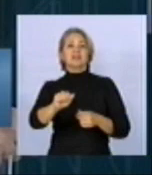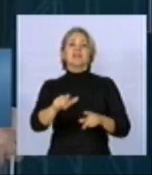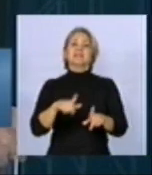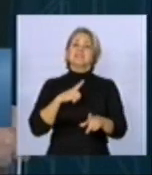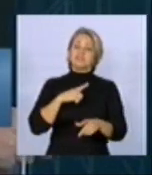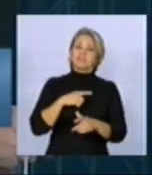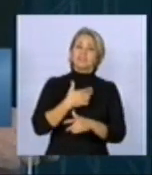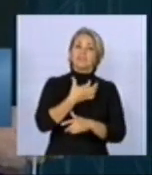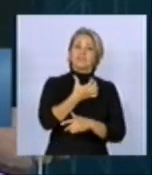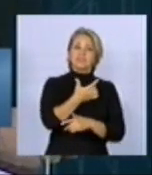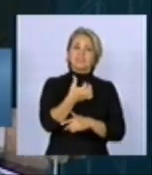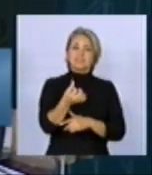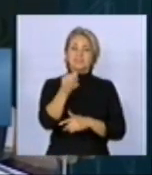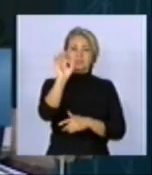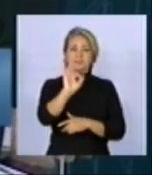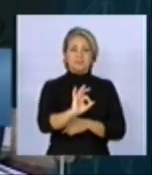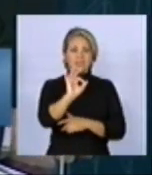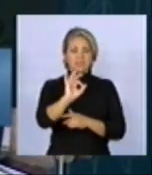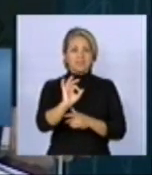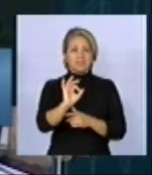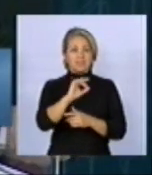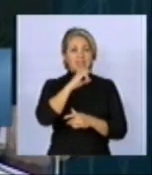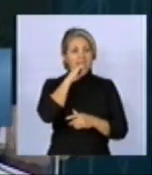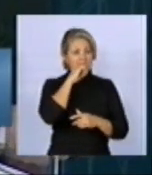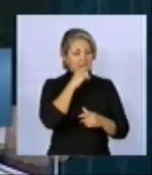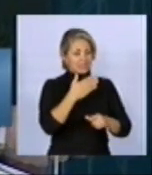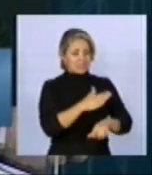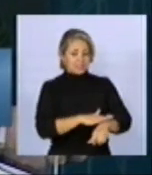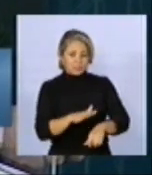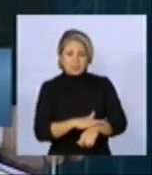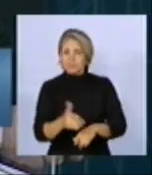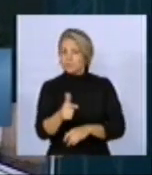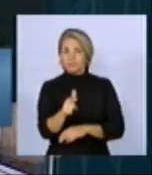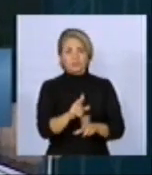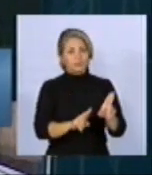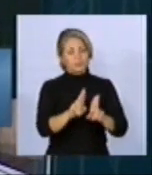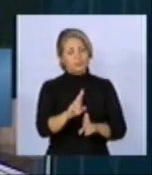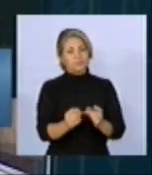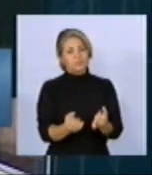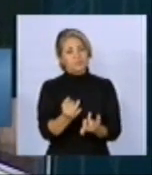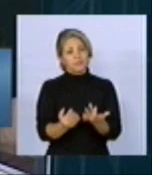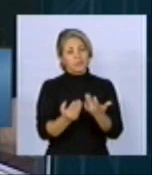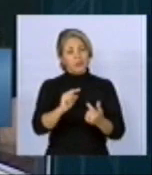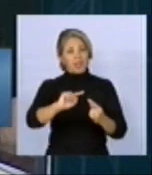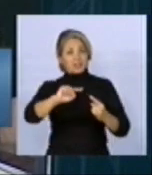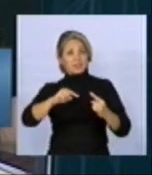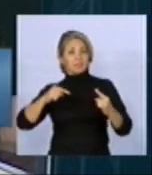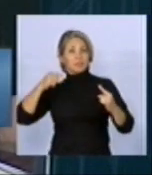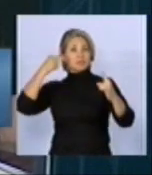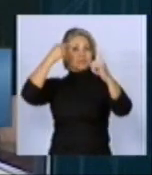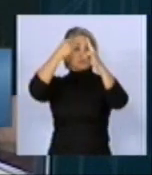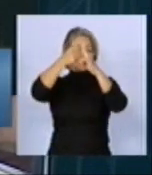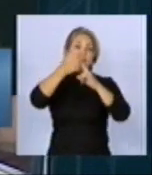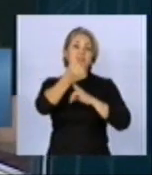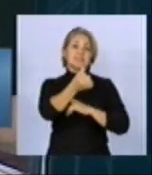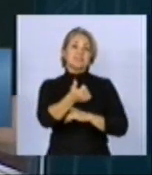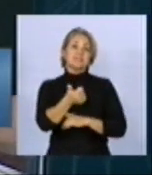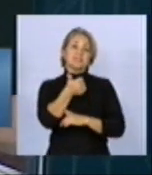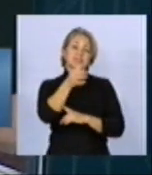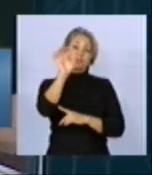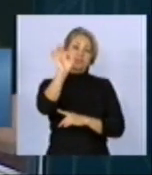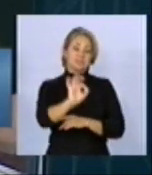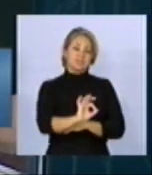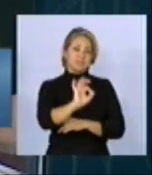cana sendo eh colhida sem o uso do fogo em 2006 deu um salto para 61% chegou na casa